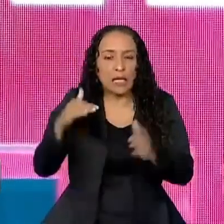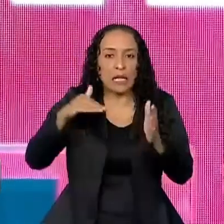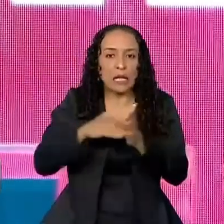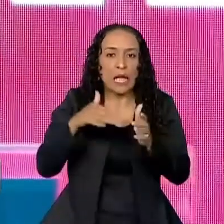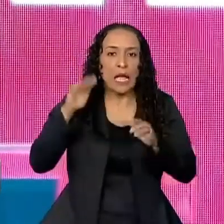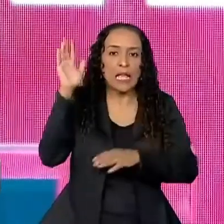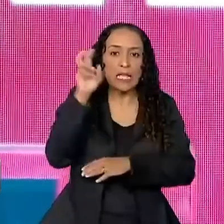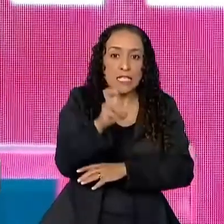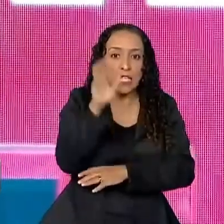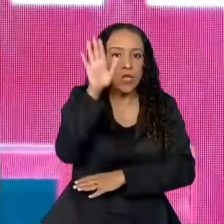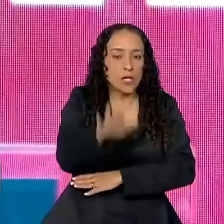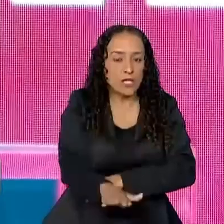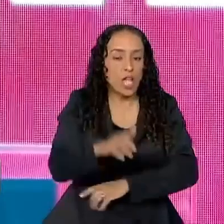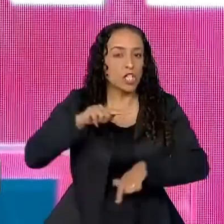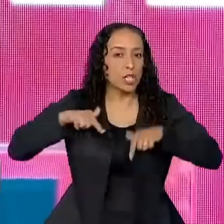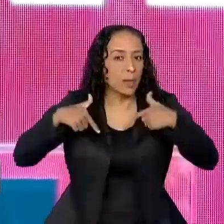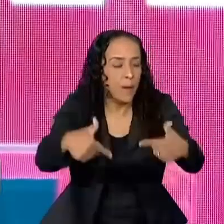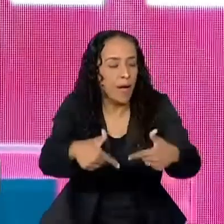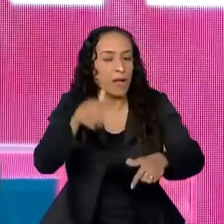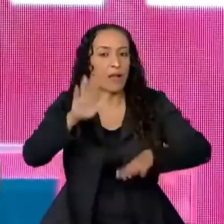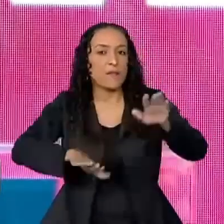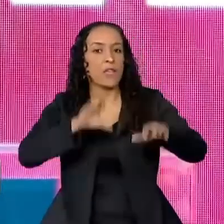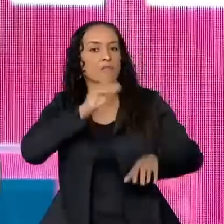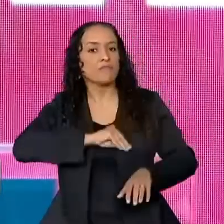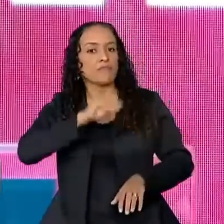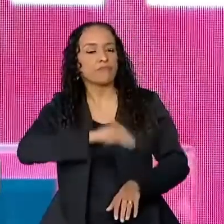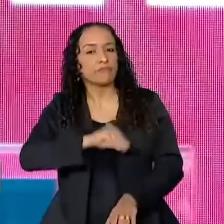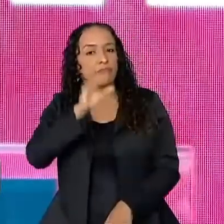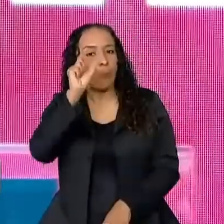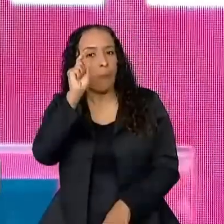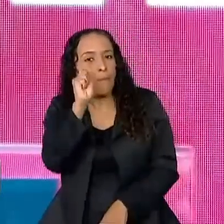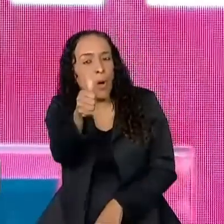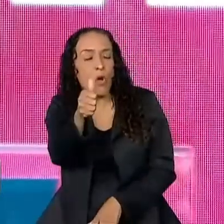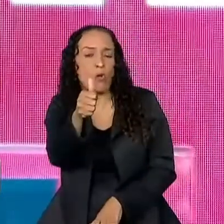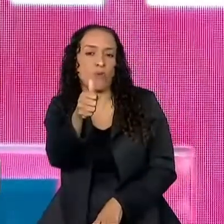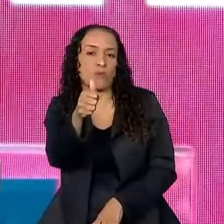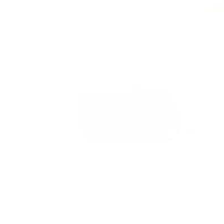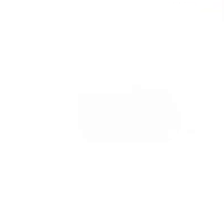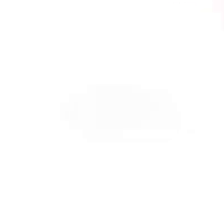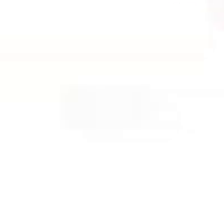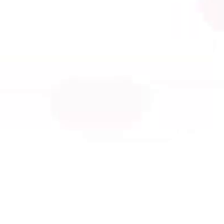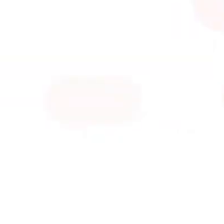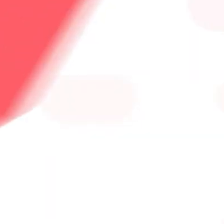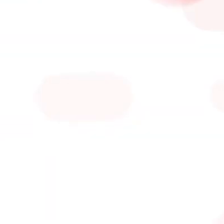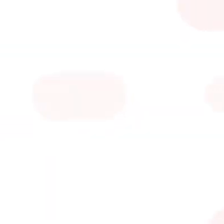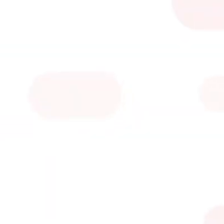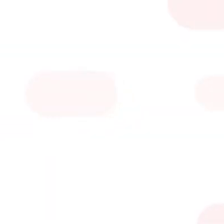tarde e muitas vezes ganham pouco diante das suas necessidades.